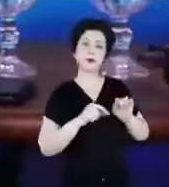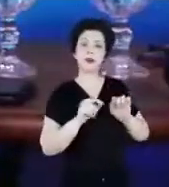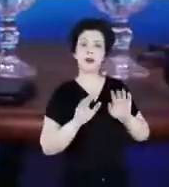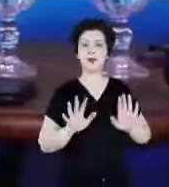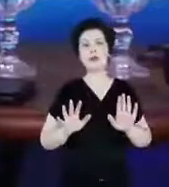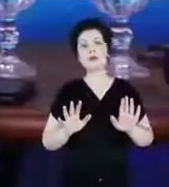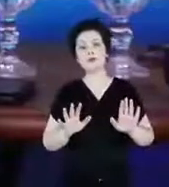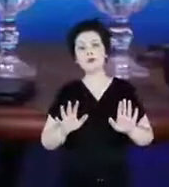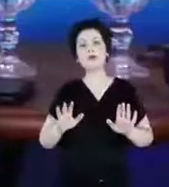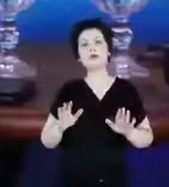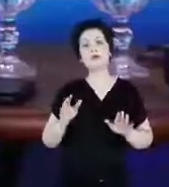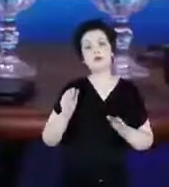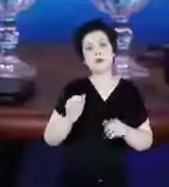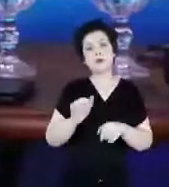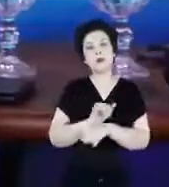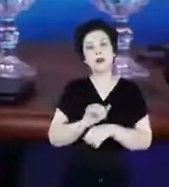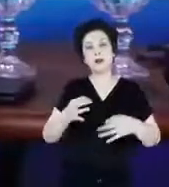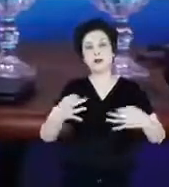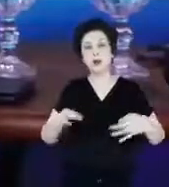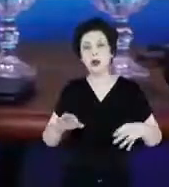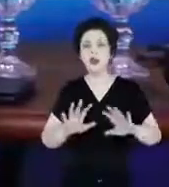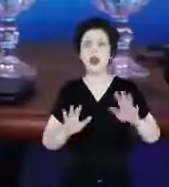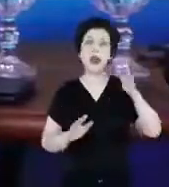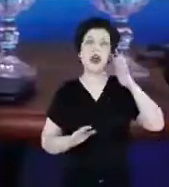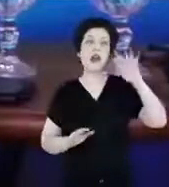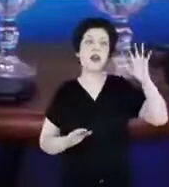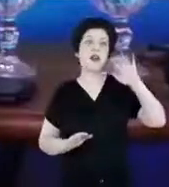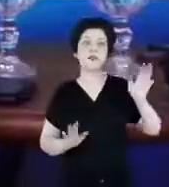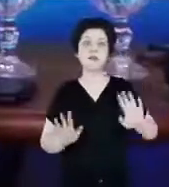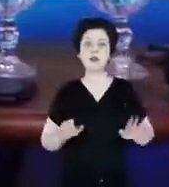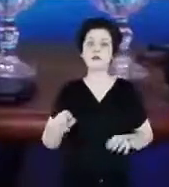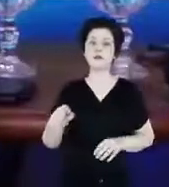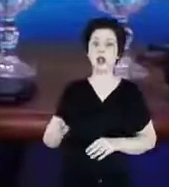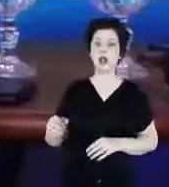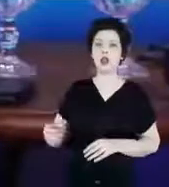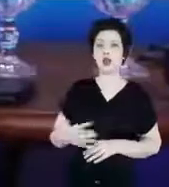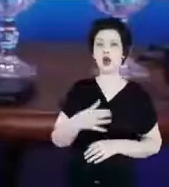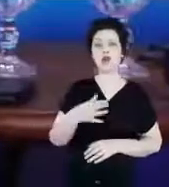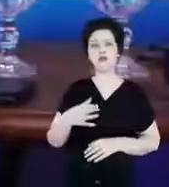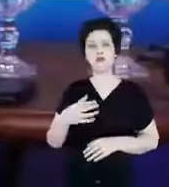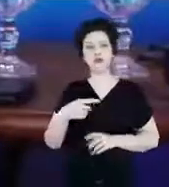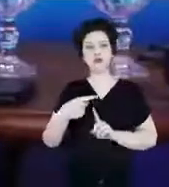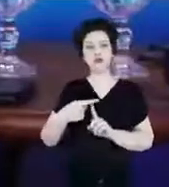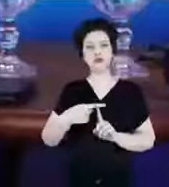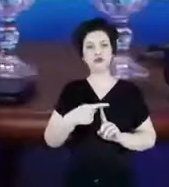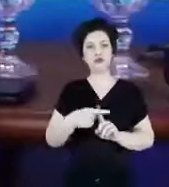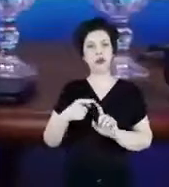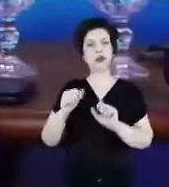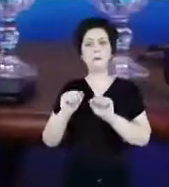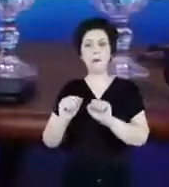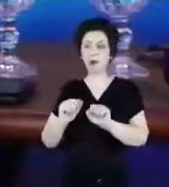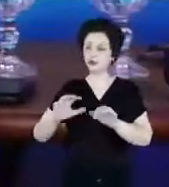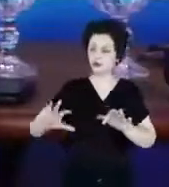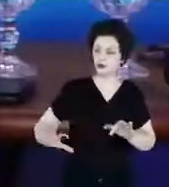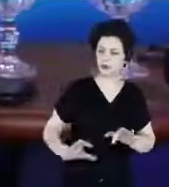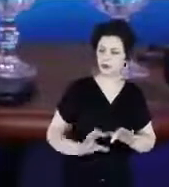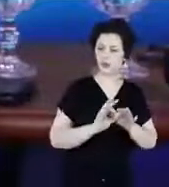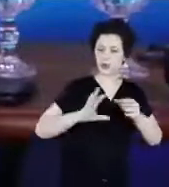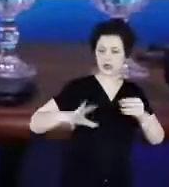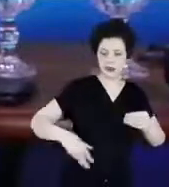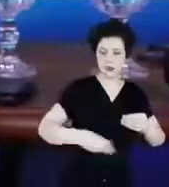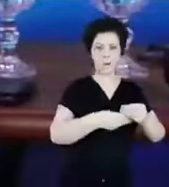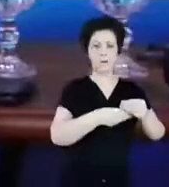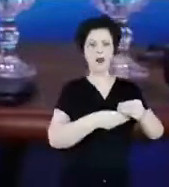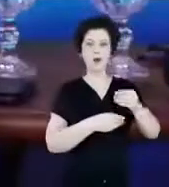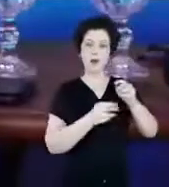artifício, uma ficção com relação a essa nova modelagem que pode se inserir e se somar também à geração